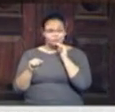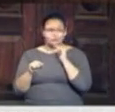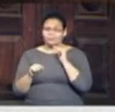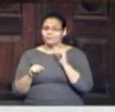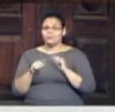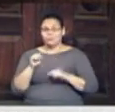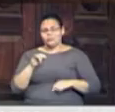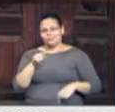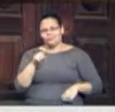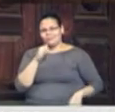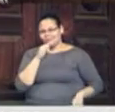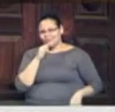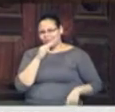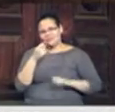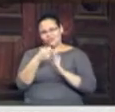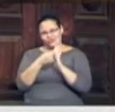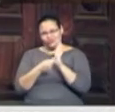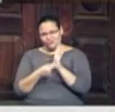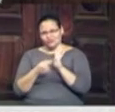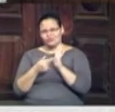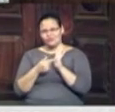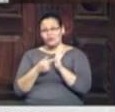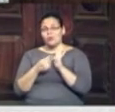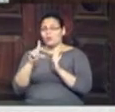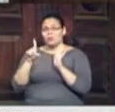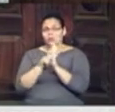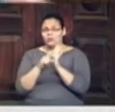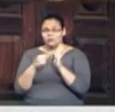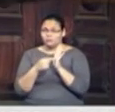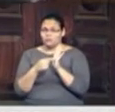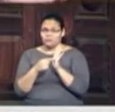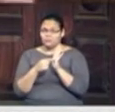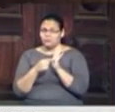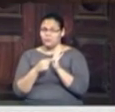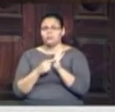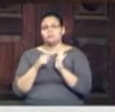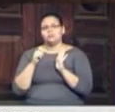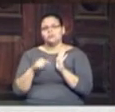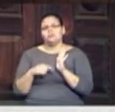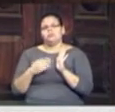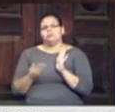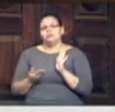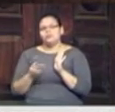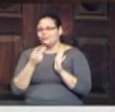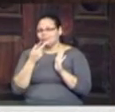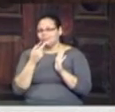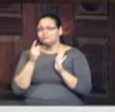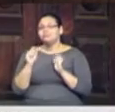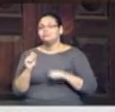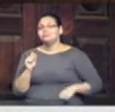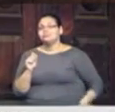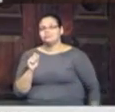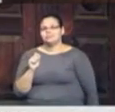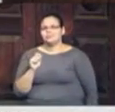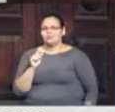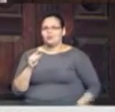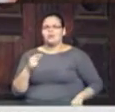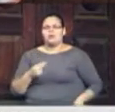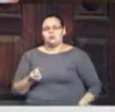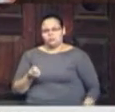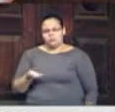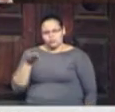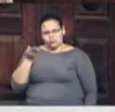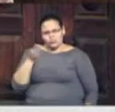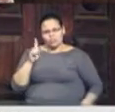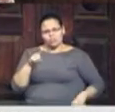Porque se você pegar o texto da lei, a lei do bilhete único não diz que o reajuste pode ser por